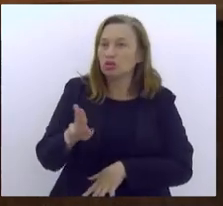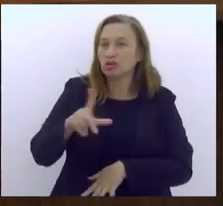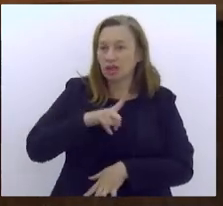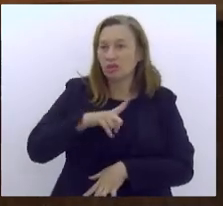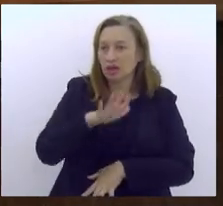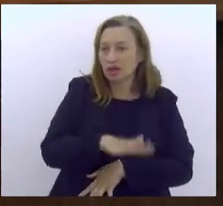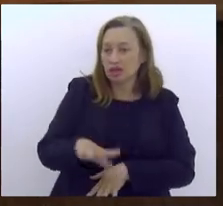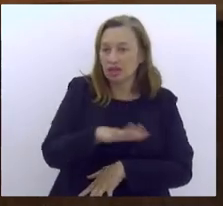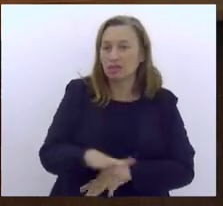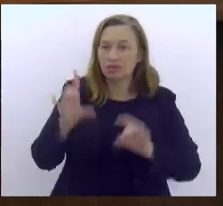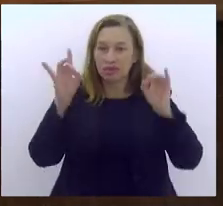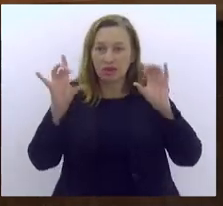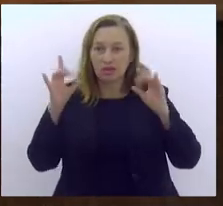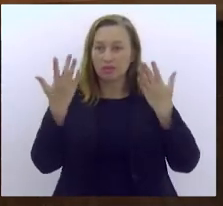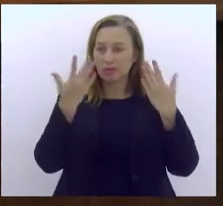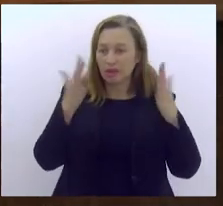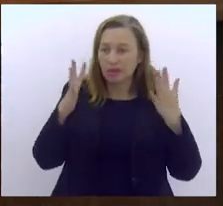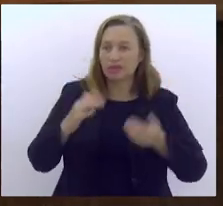especial, parabéns.